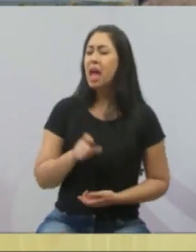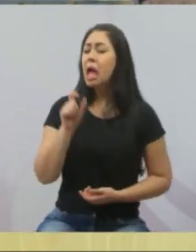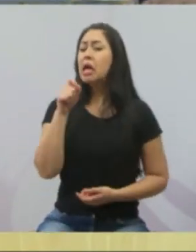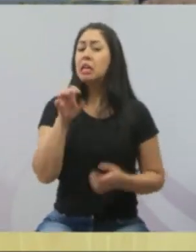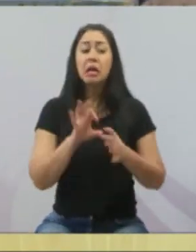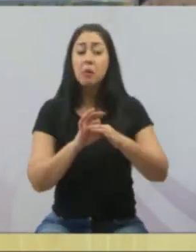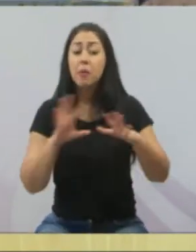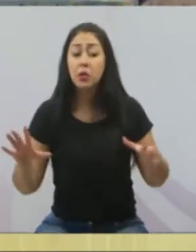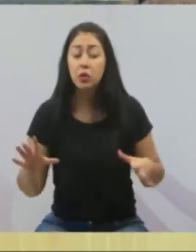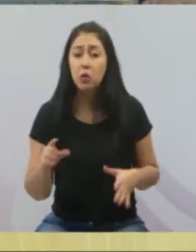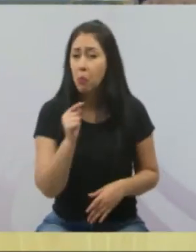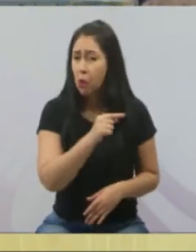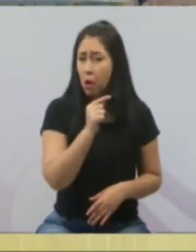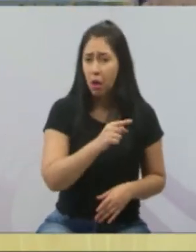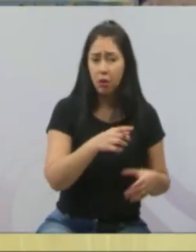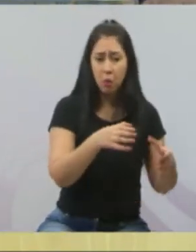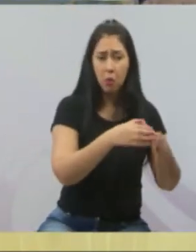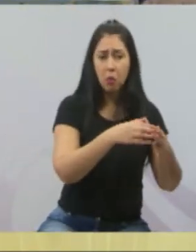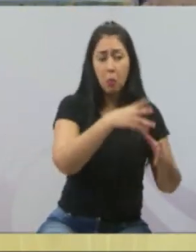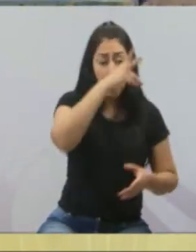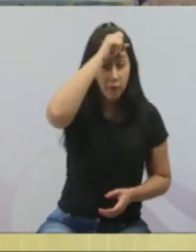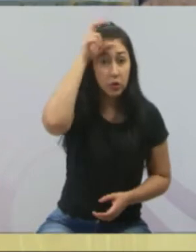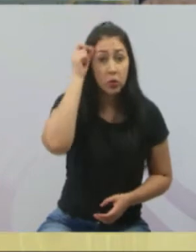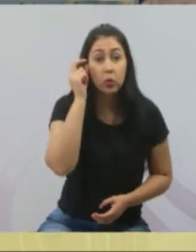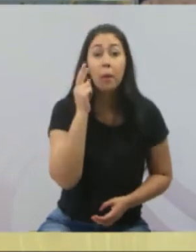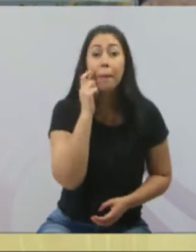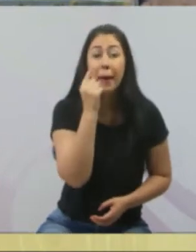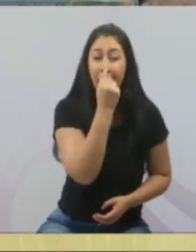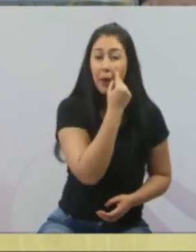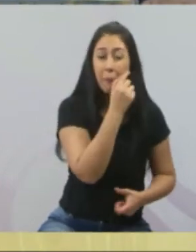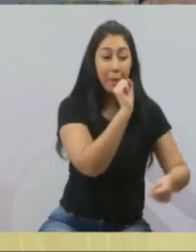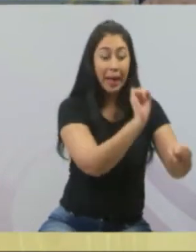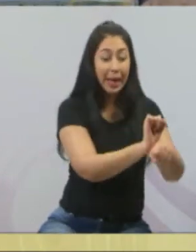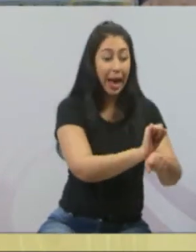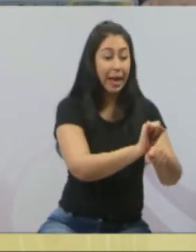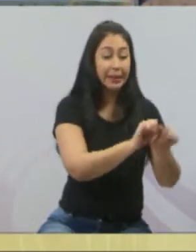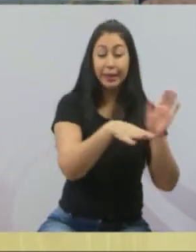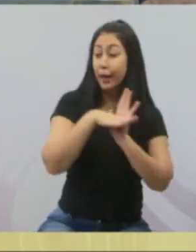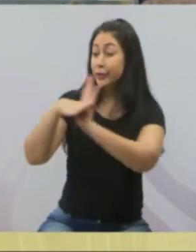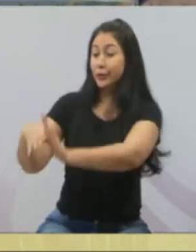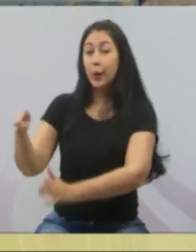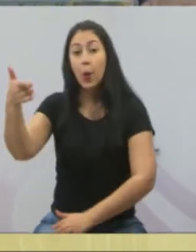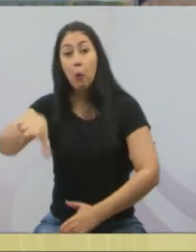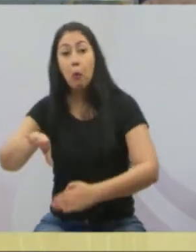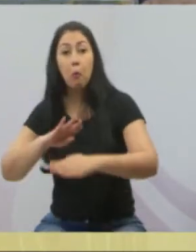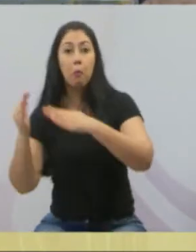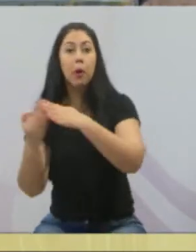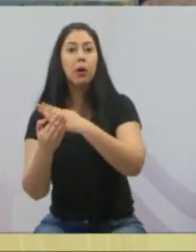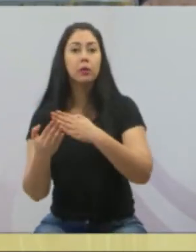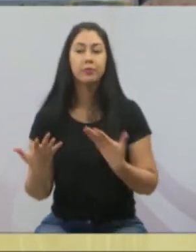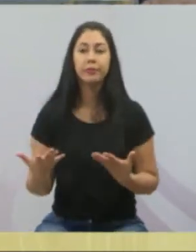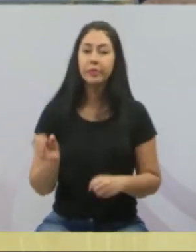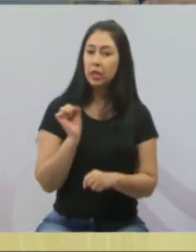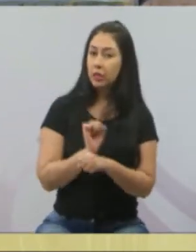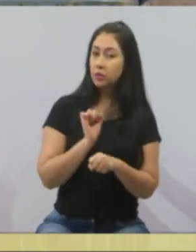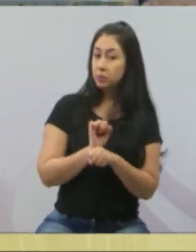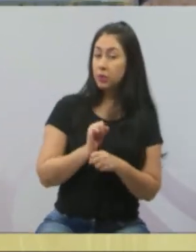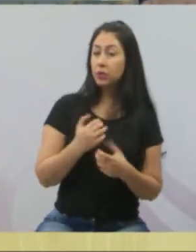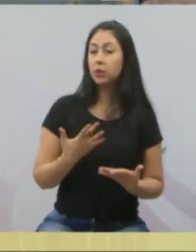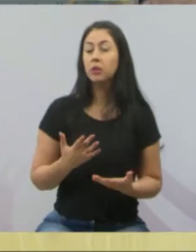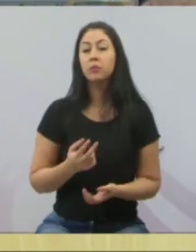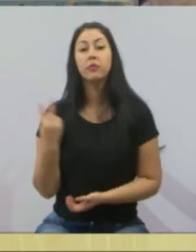parte de todos os seus veículos, toda a sua frota, o emplacamento de Jacareí. Isso não está acontecendo.